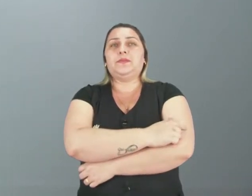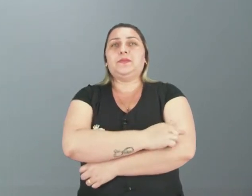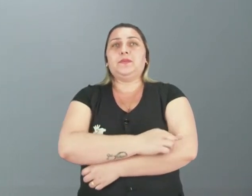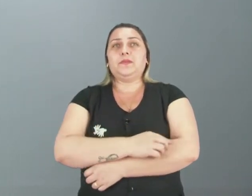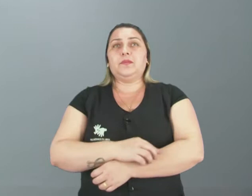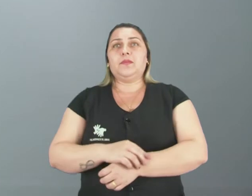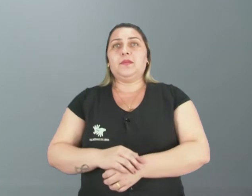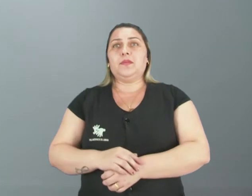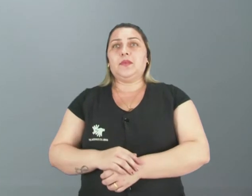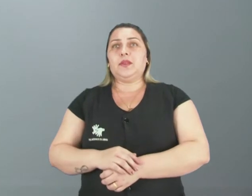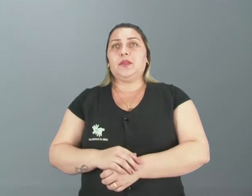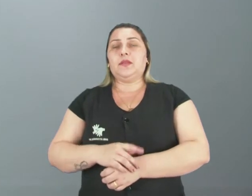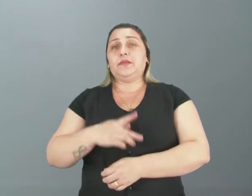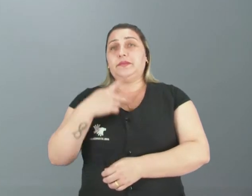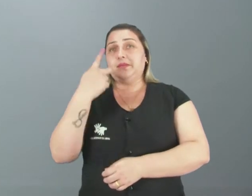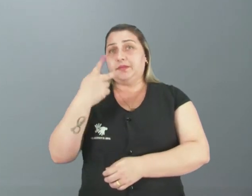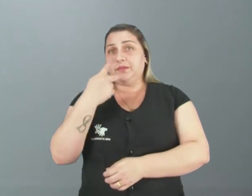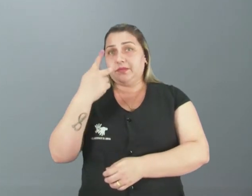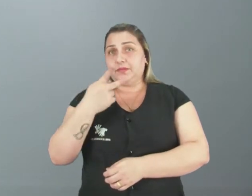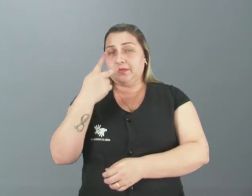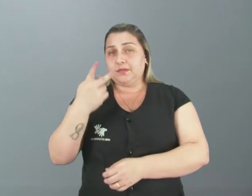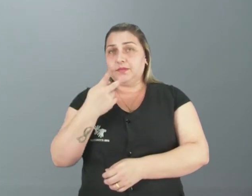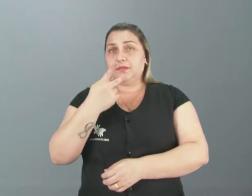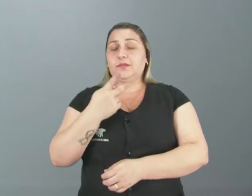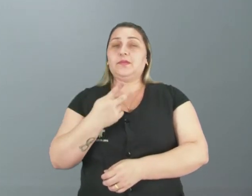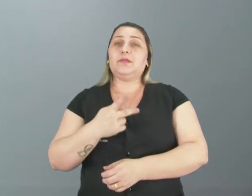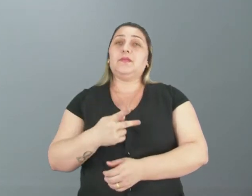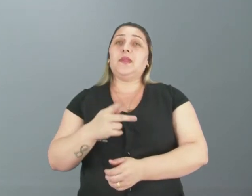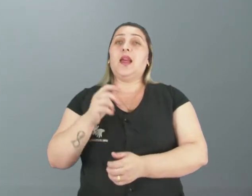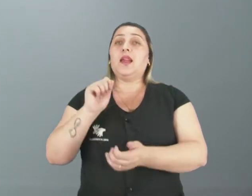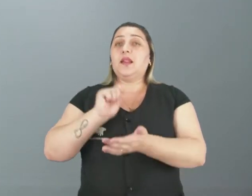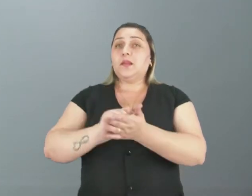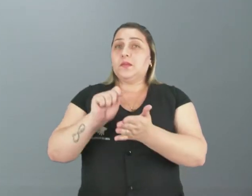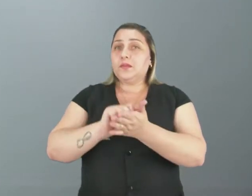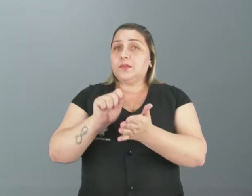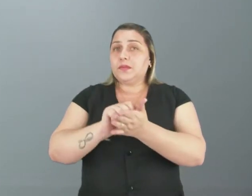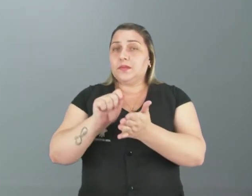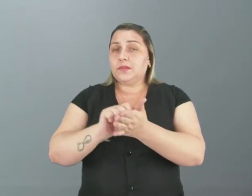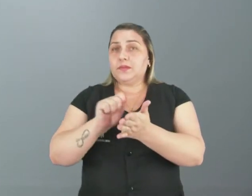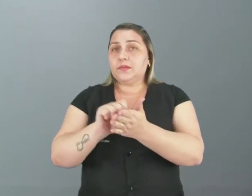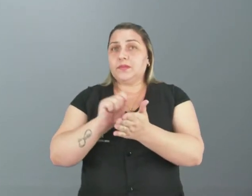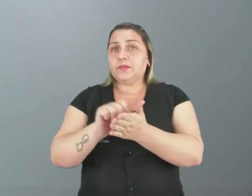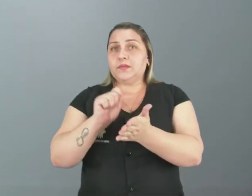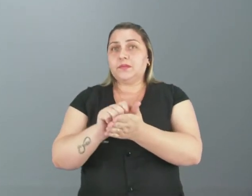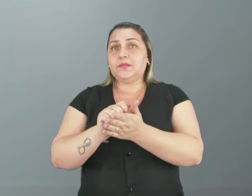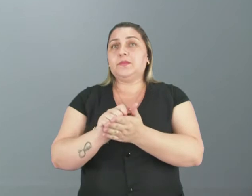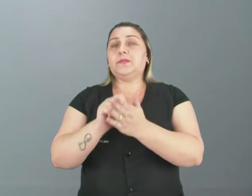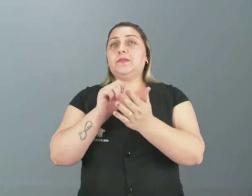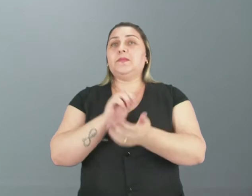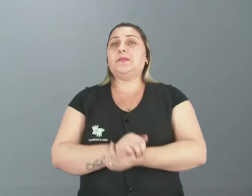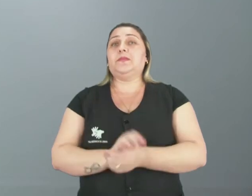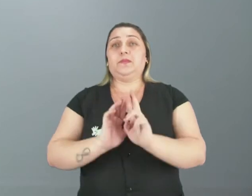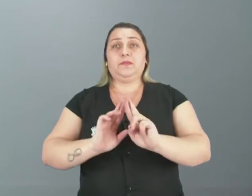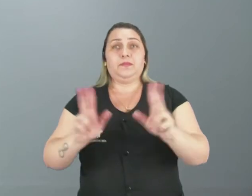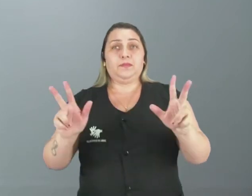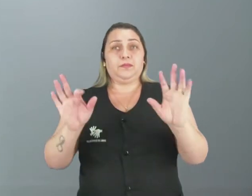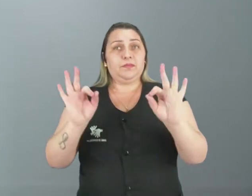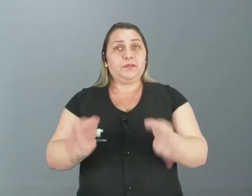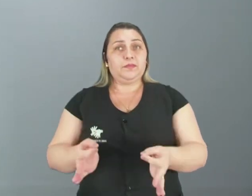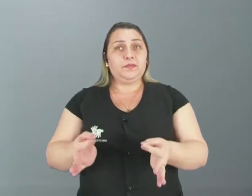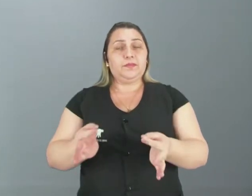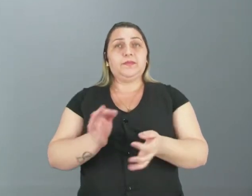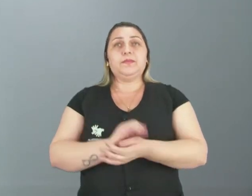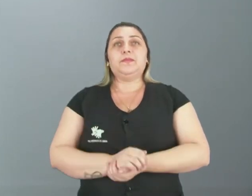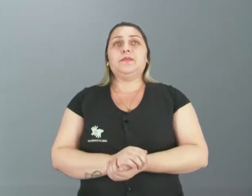um chiado, ó, fazendo essa seguinte pronúncia, né, que a gente chama de cheísmo reilado, certo? Vamos entender melhor como